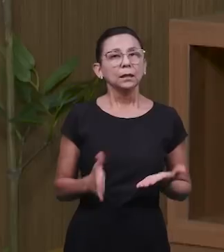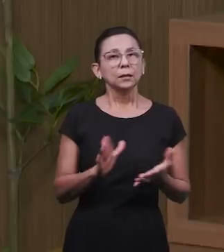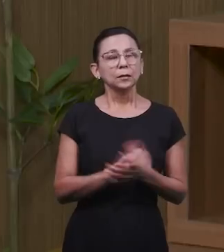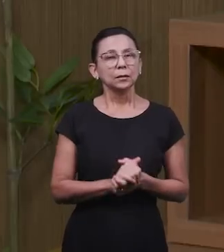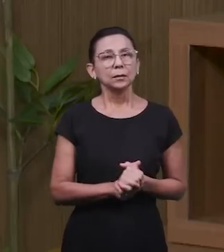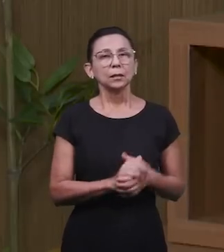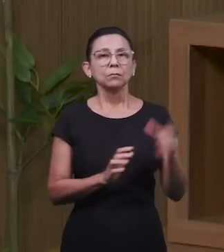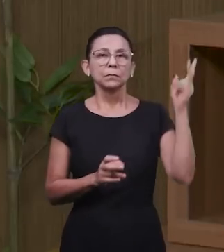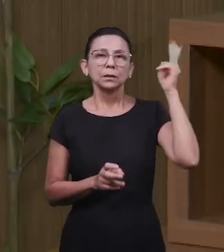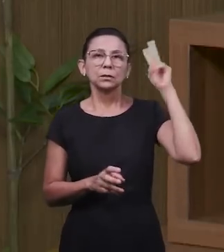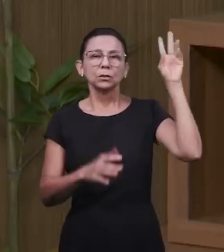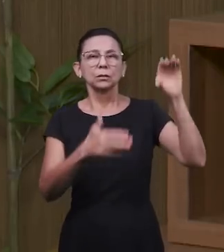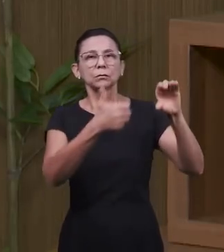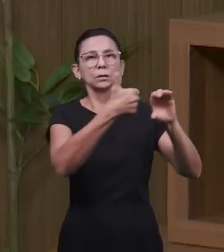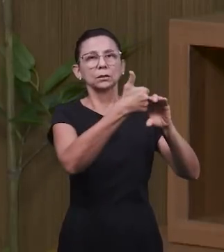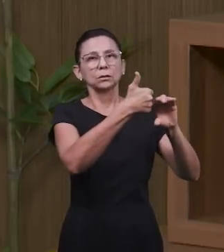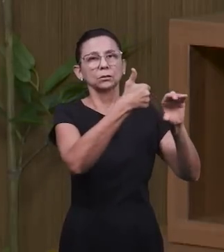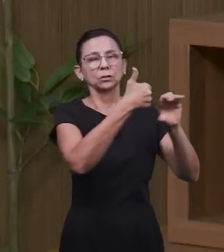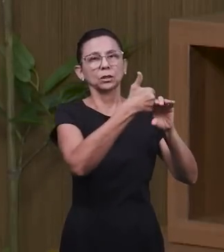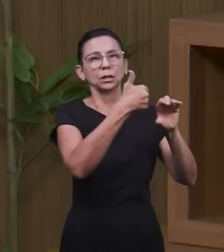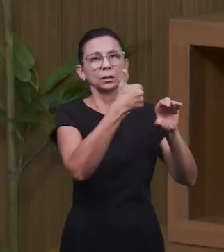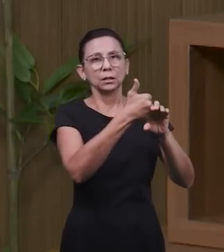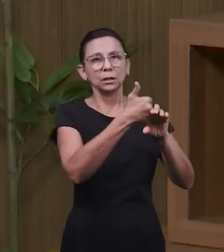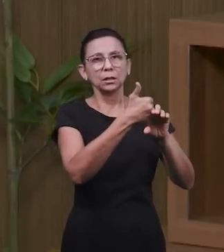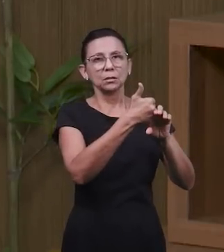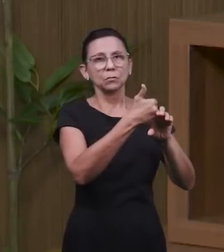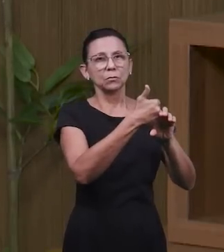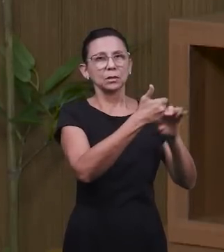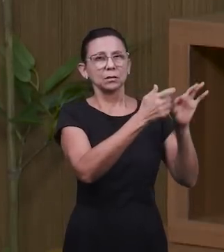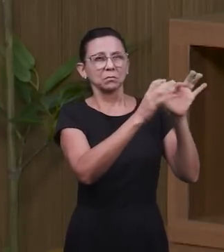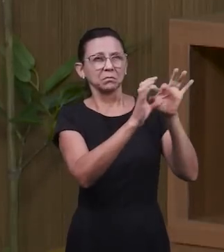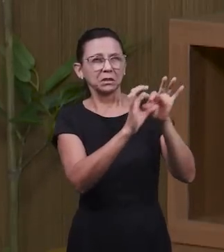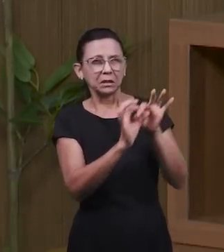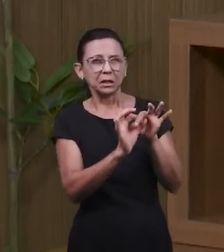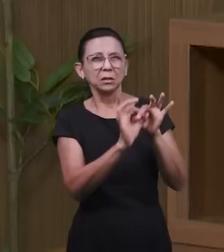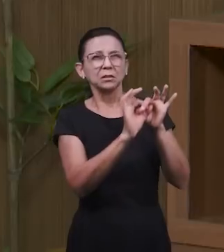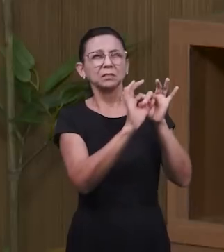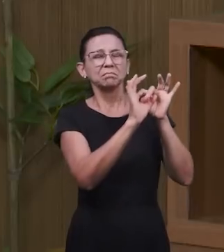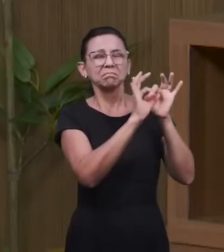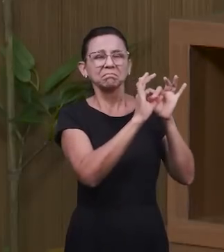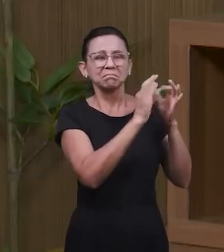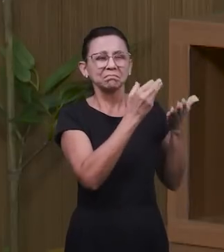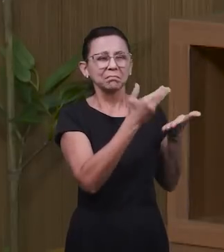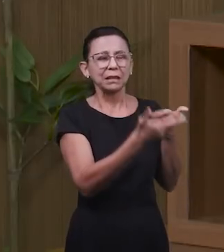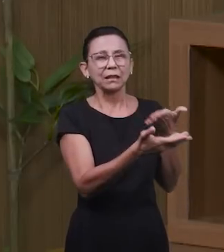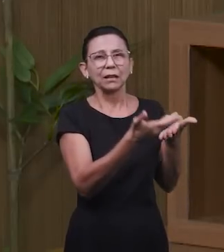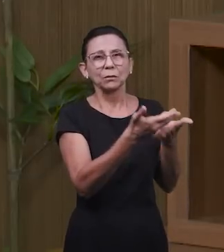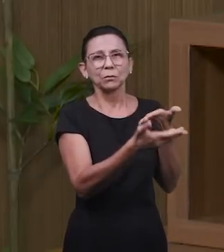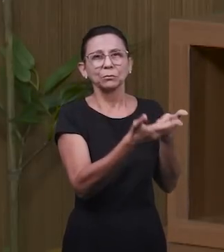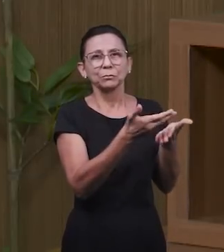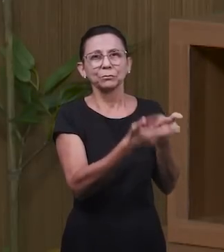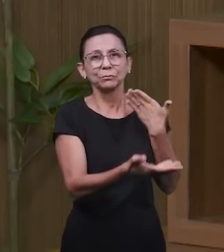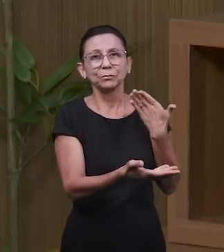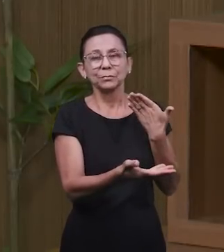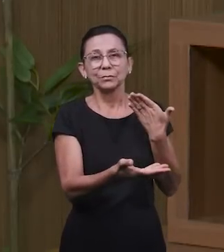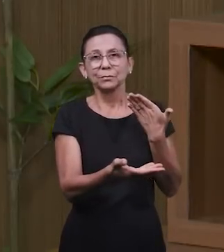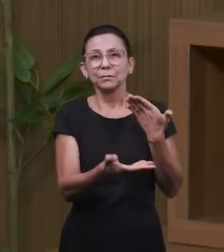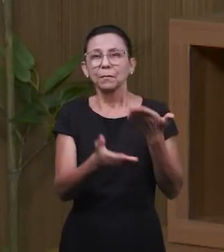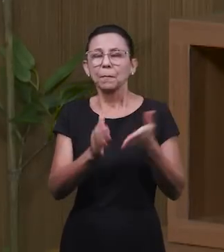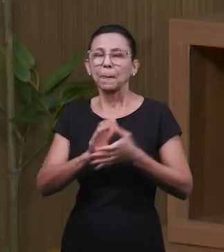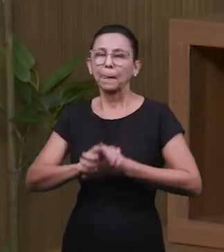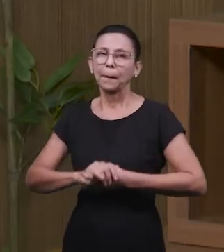história do cristianismo. Isso foi se perdendo. E houve uma distorção dessa palavra